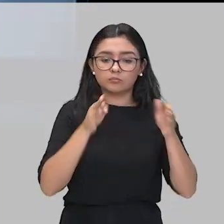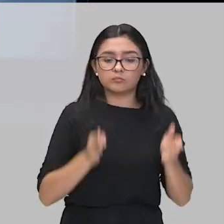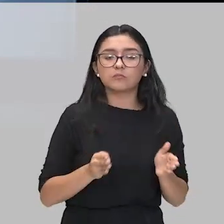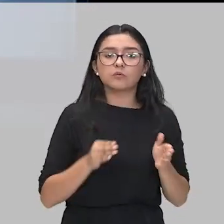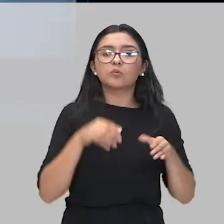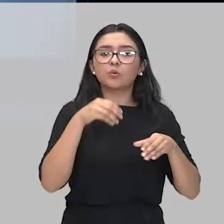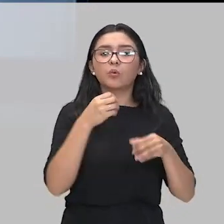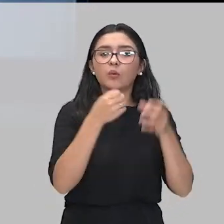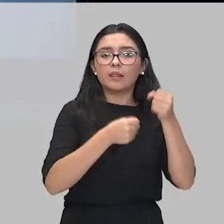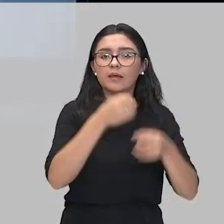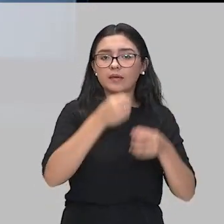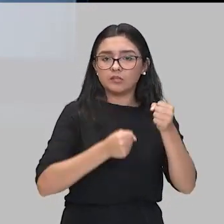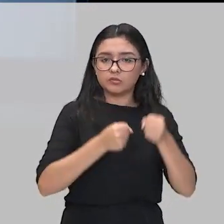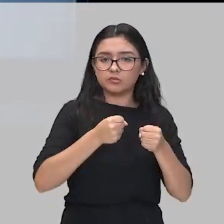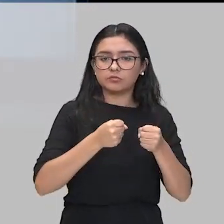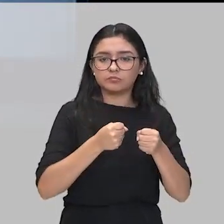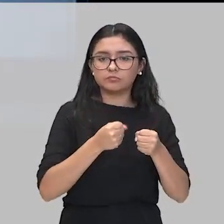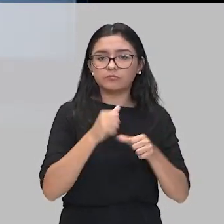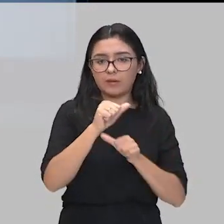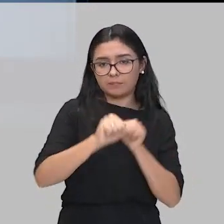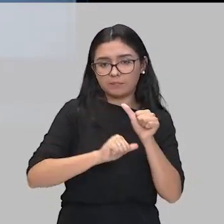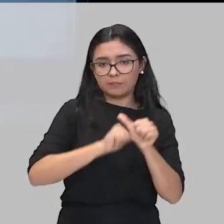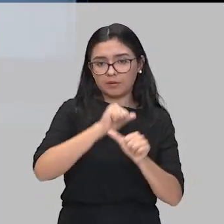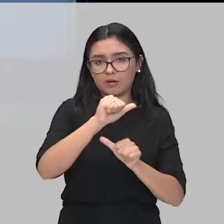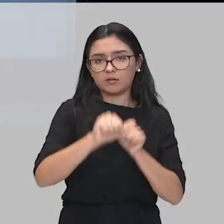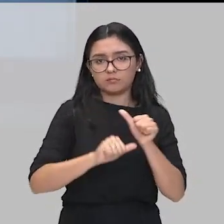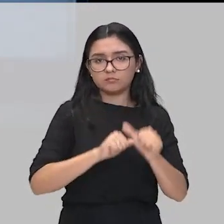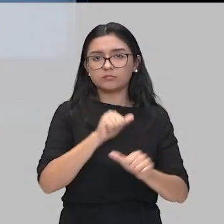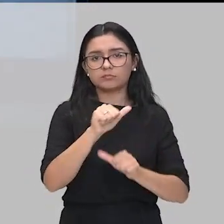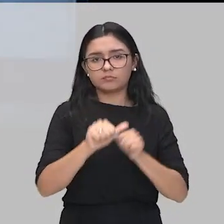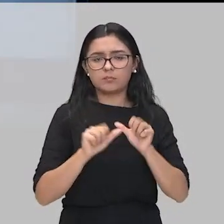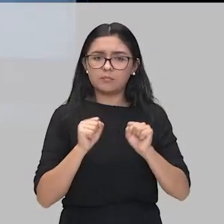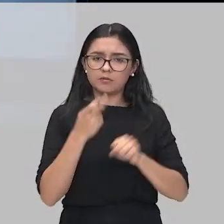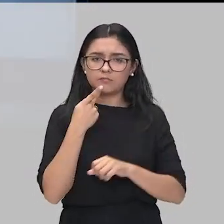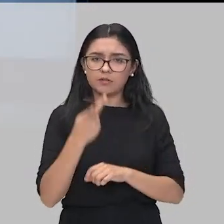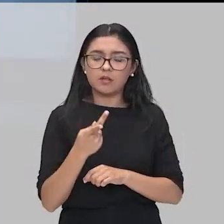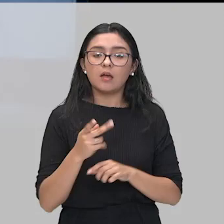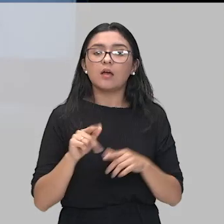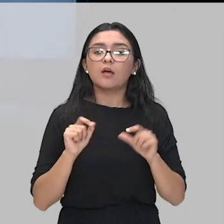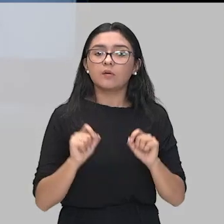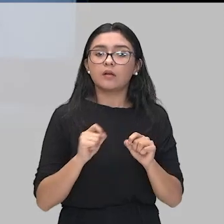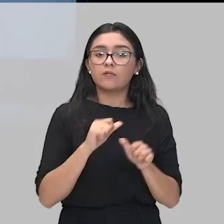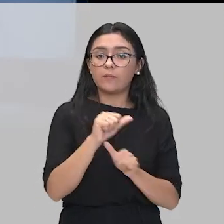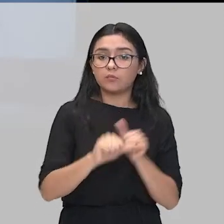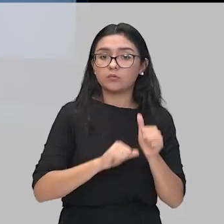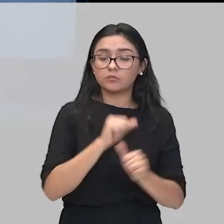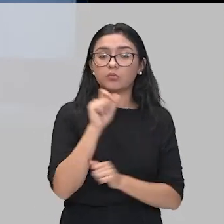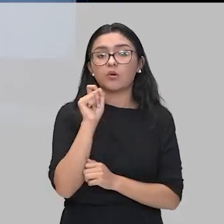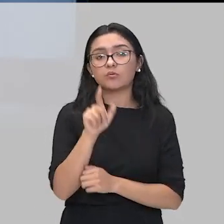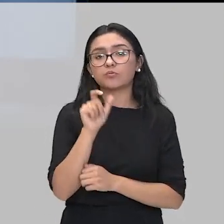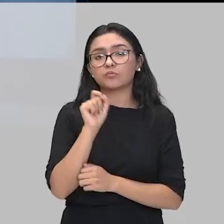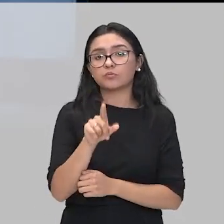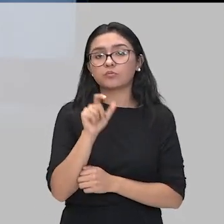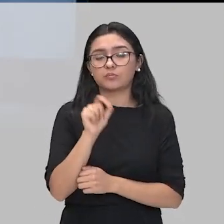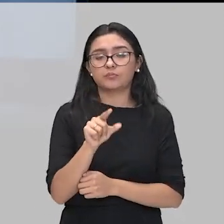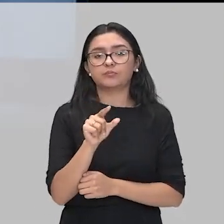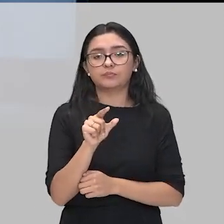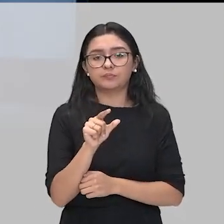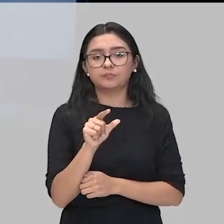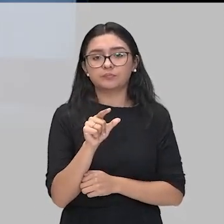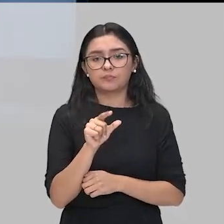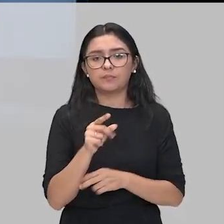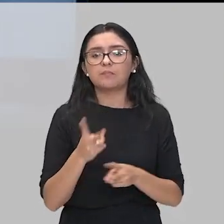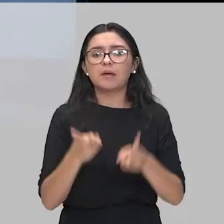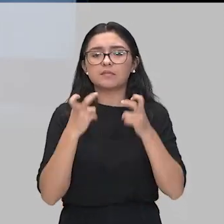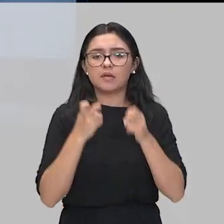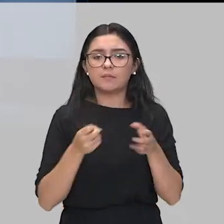ficando. Isso mesmo, sem medo de errar, pode falar. Ela vai ficando da cor azul, né, pessoal? Deem só